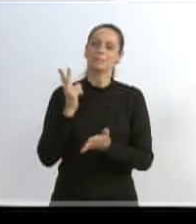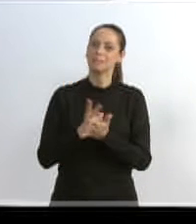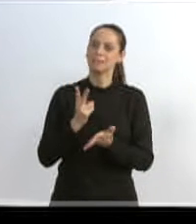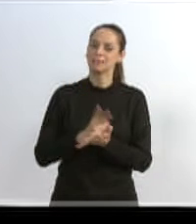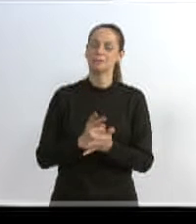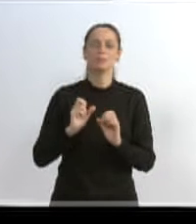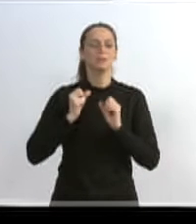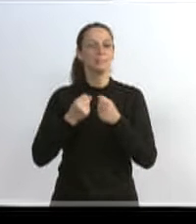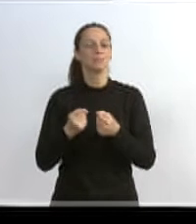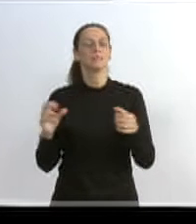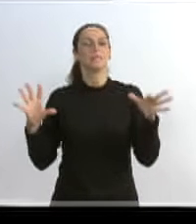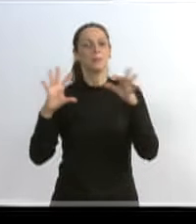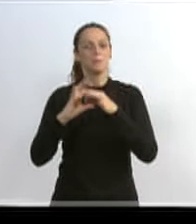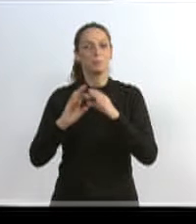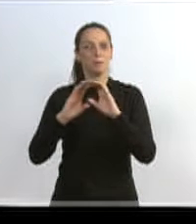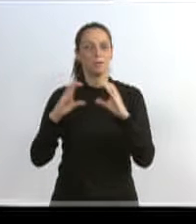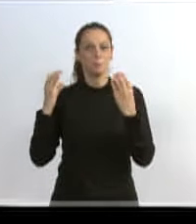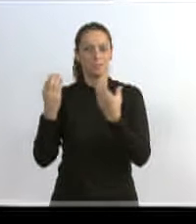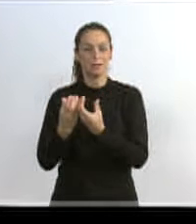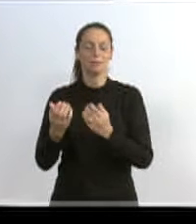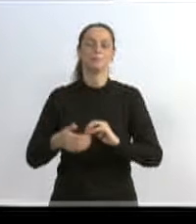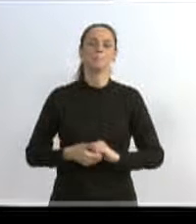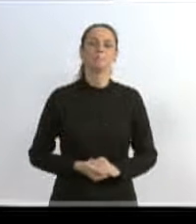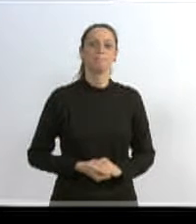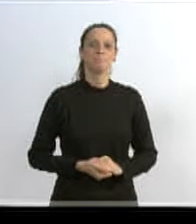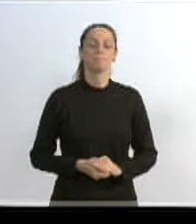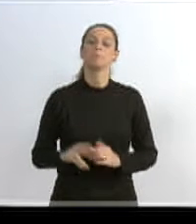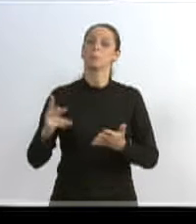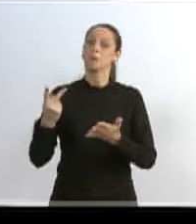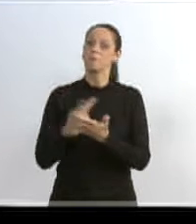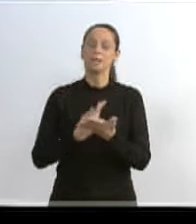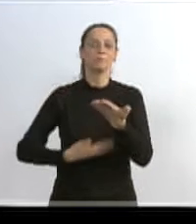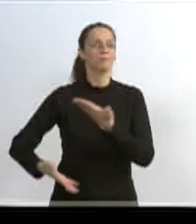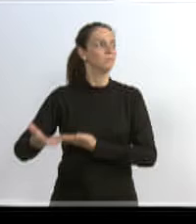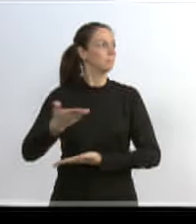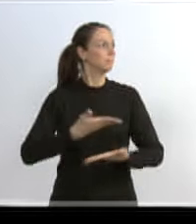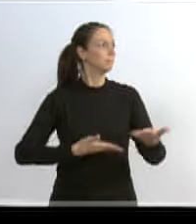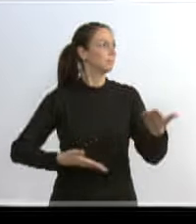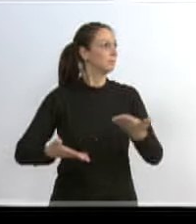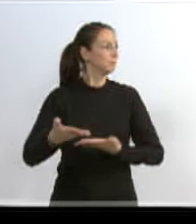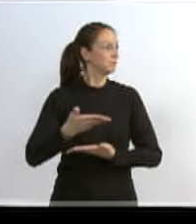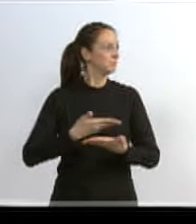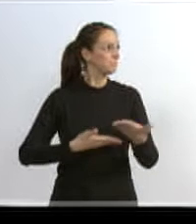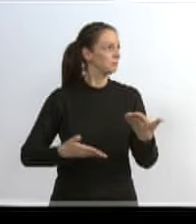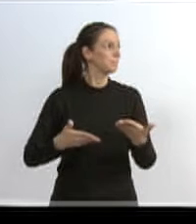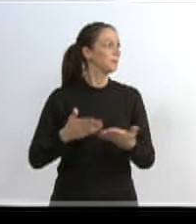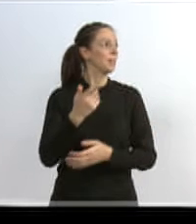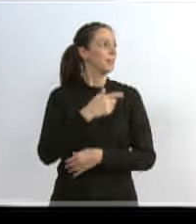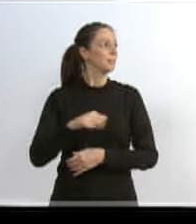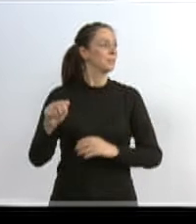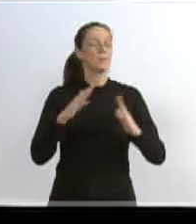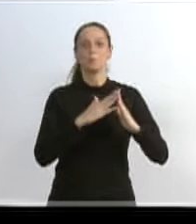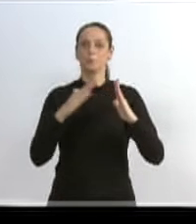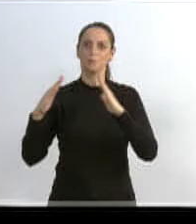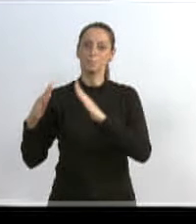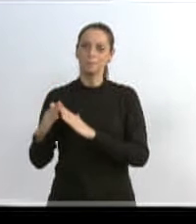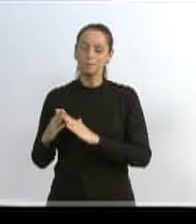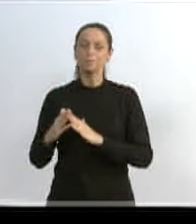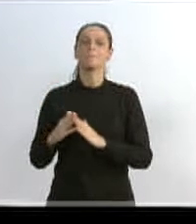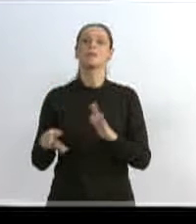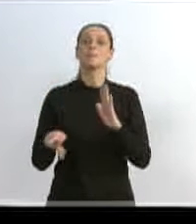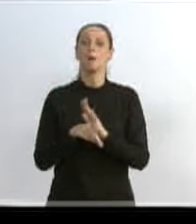parceiro de toda essa comunidade é um belíssimo evento de confraternização lá realizado na associação de moradores da vila é pequena